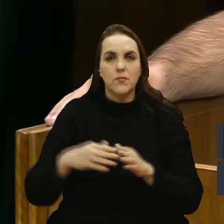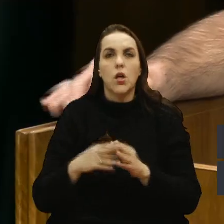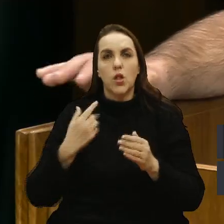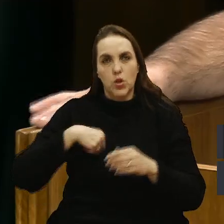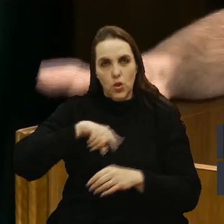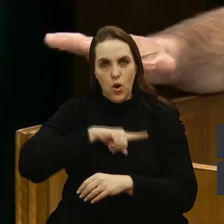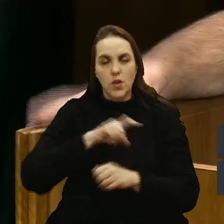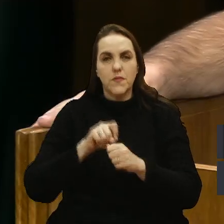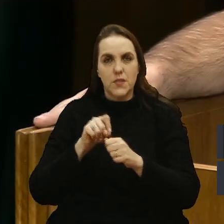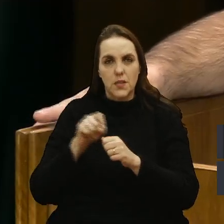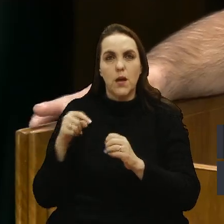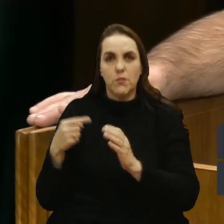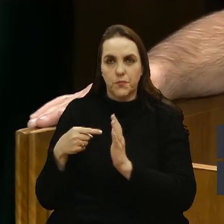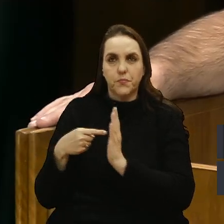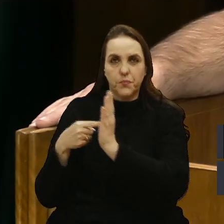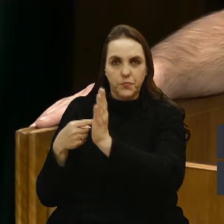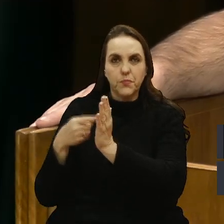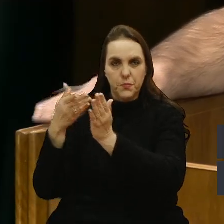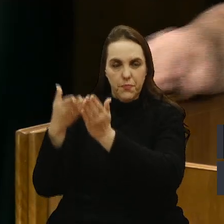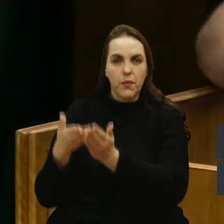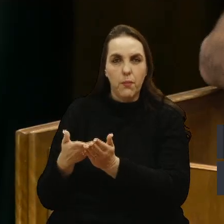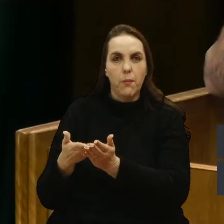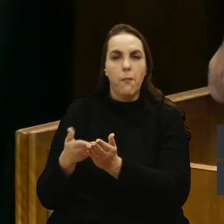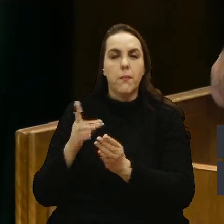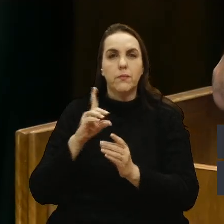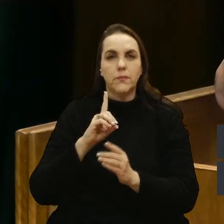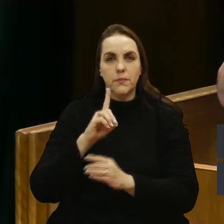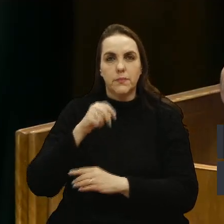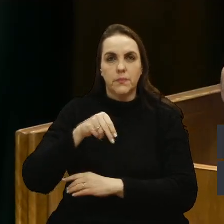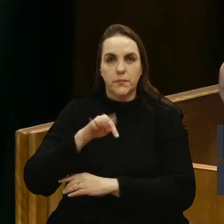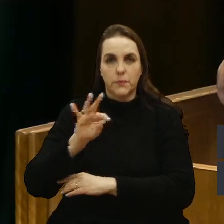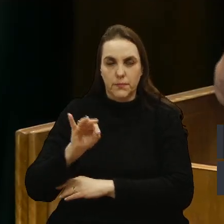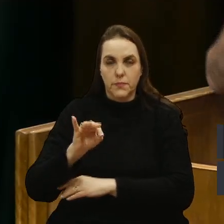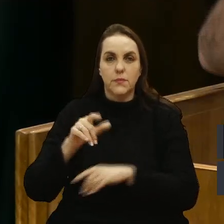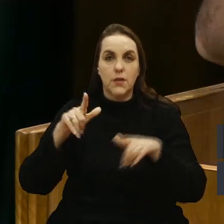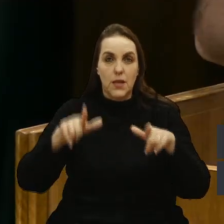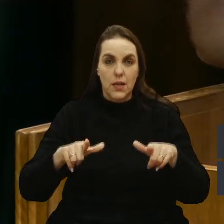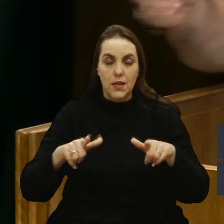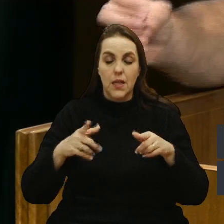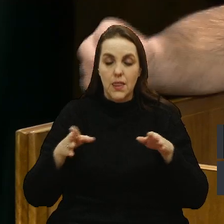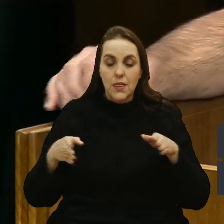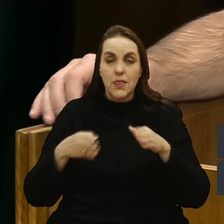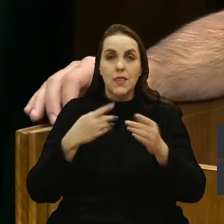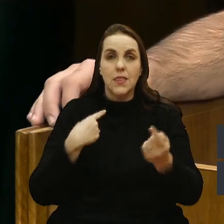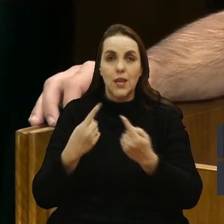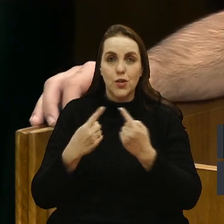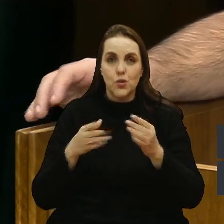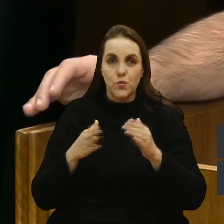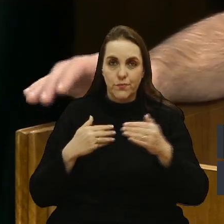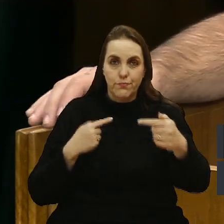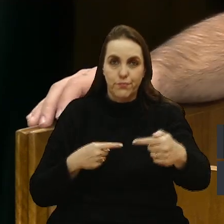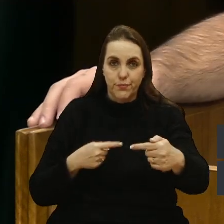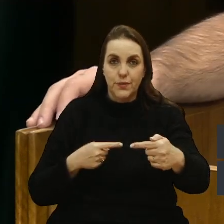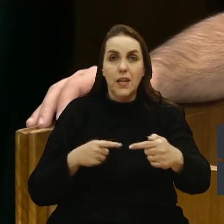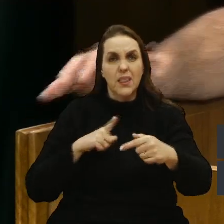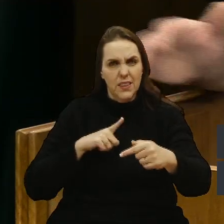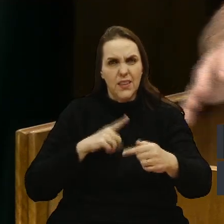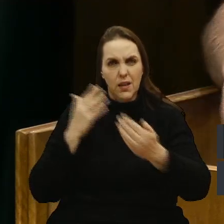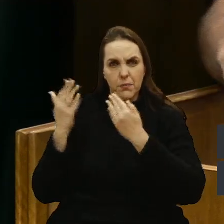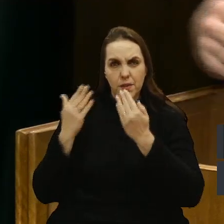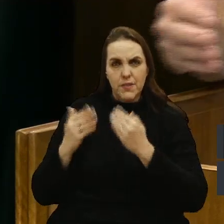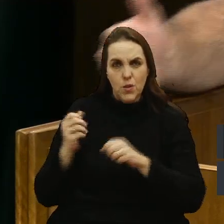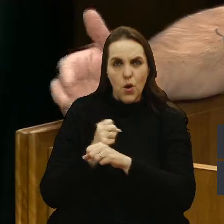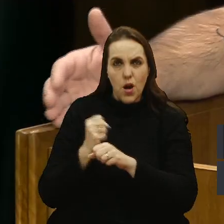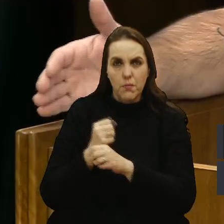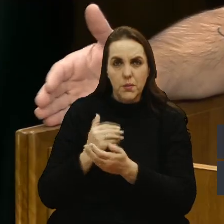DENIT, Departamento Nacional de Infraestrutura de Transporte, a respeito deste trecho, se havia alguma previsibilidade para iniciarem obras, e